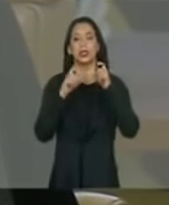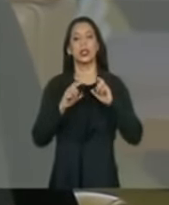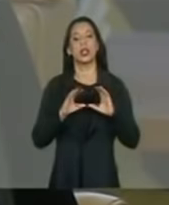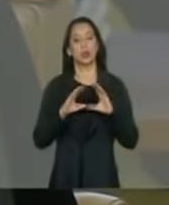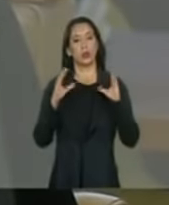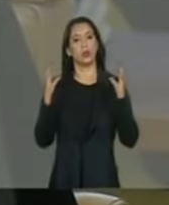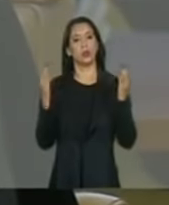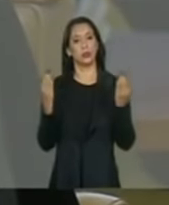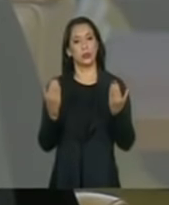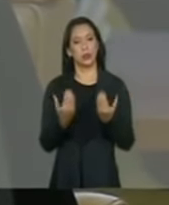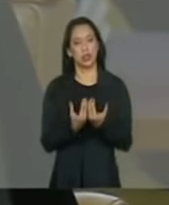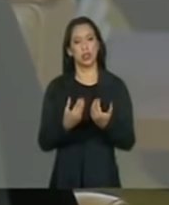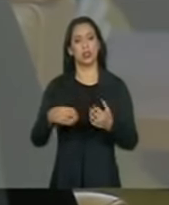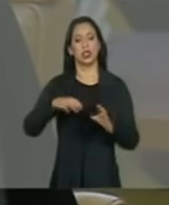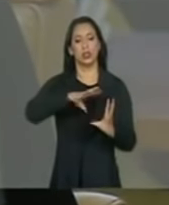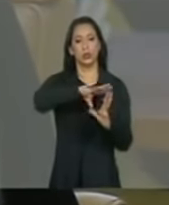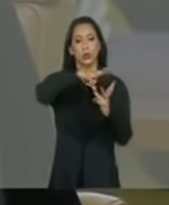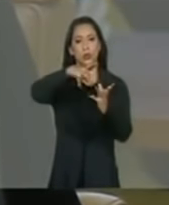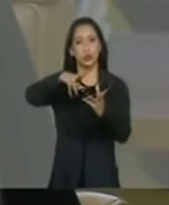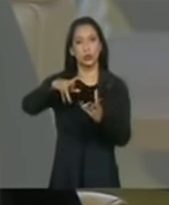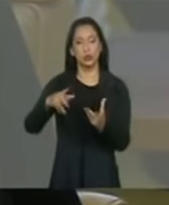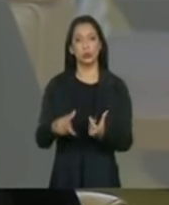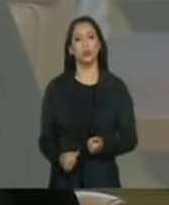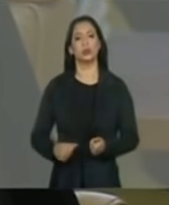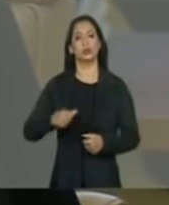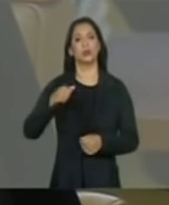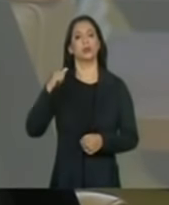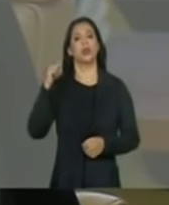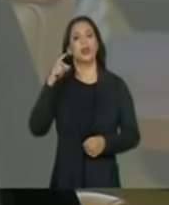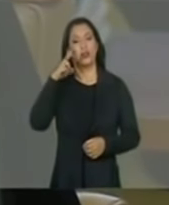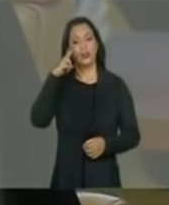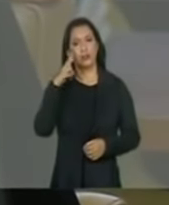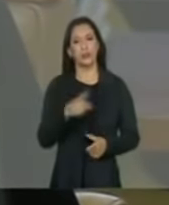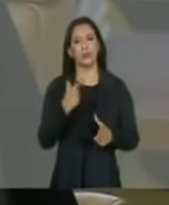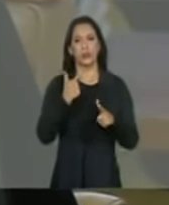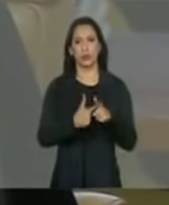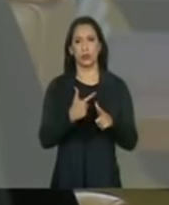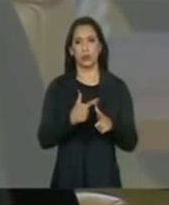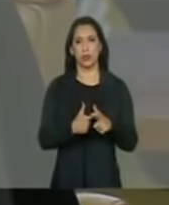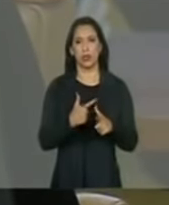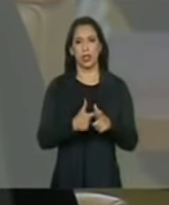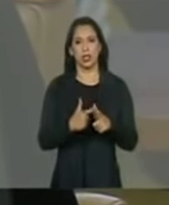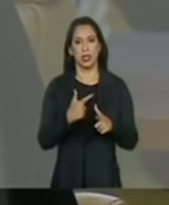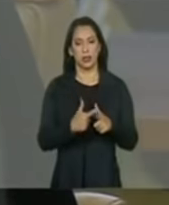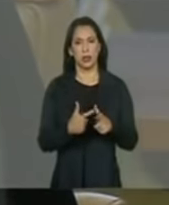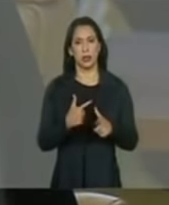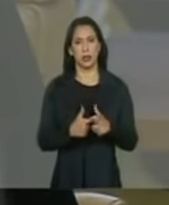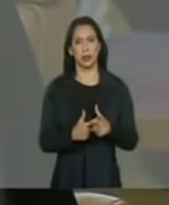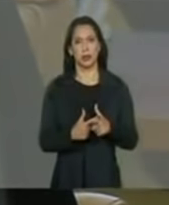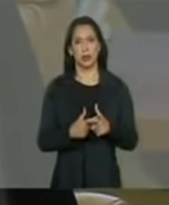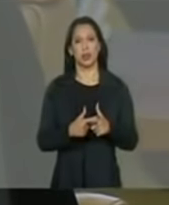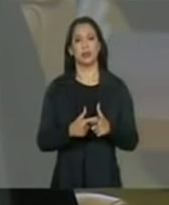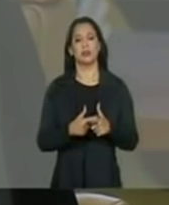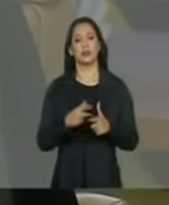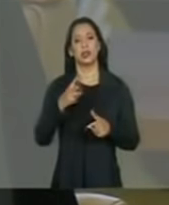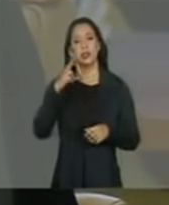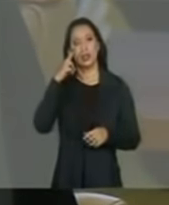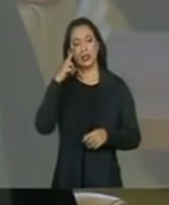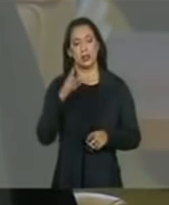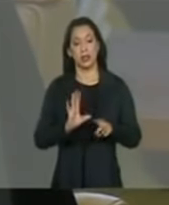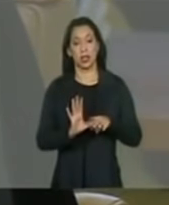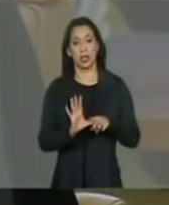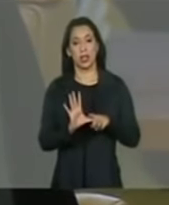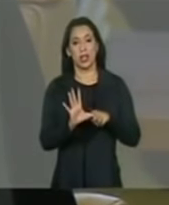com a extrema gravidade dos problemas e das consequências nocivas decorrentes da corrupção